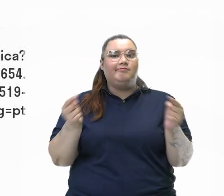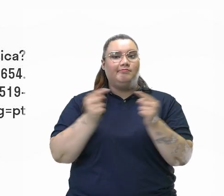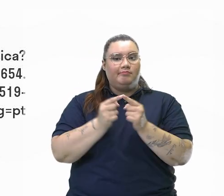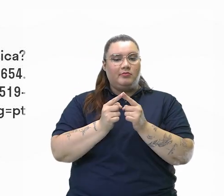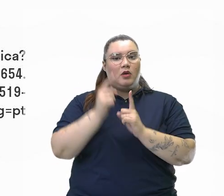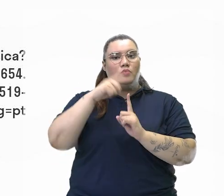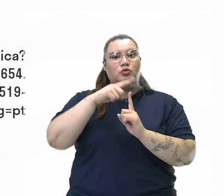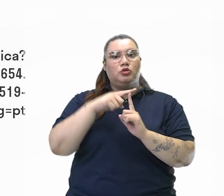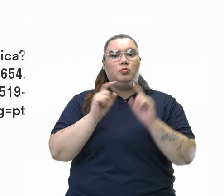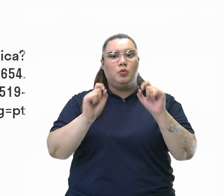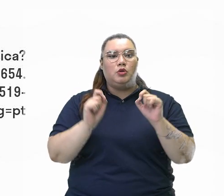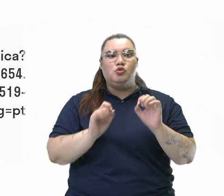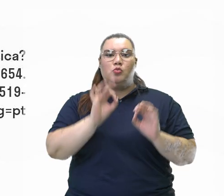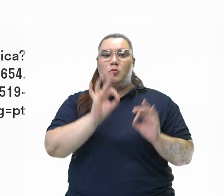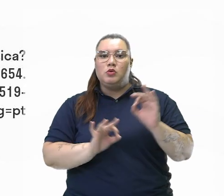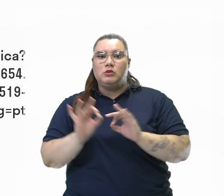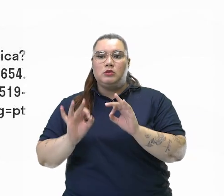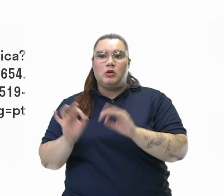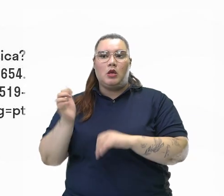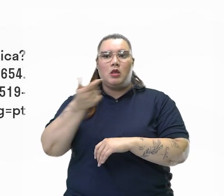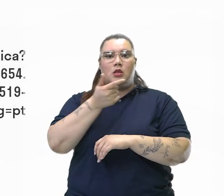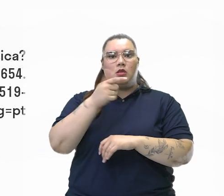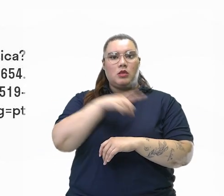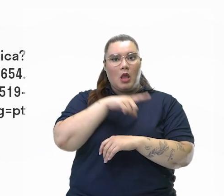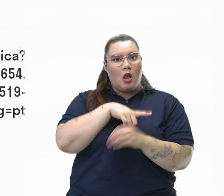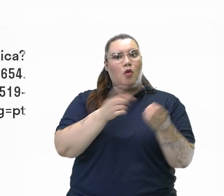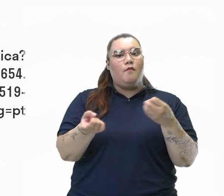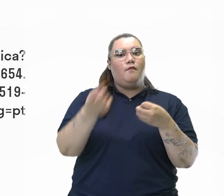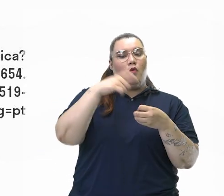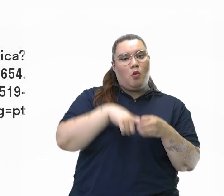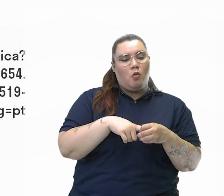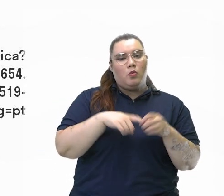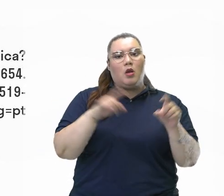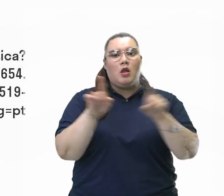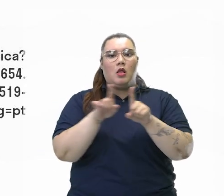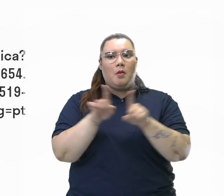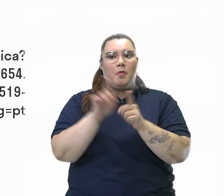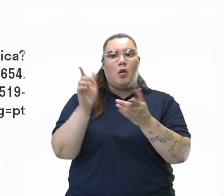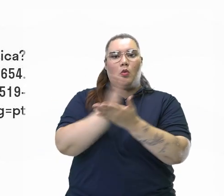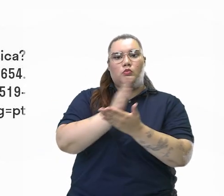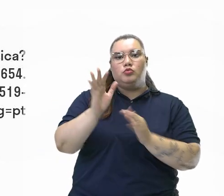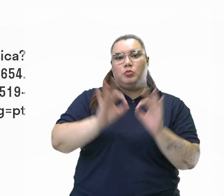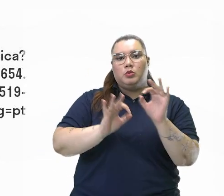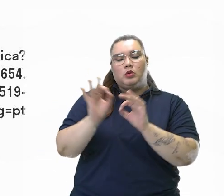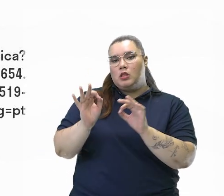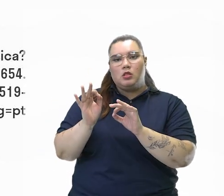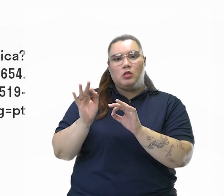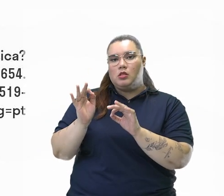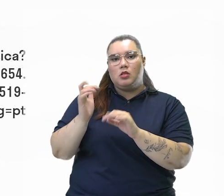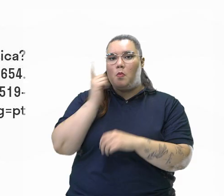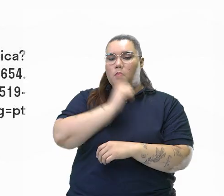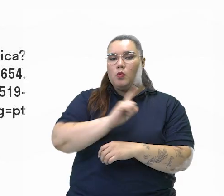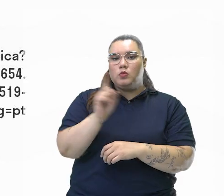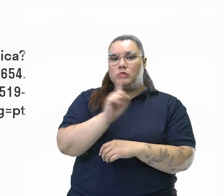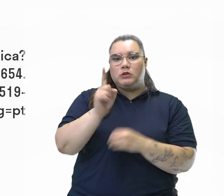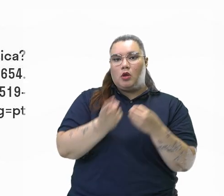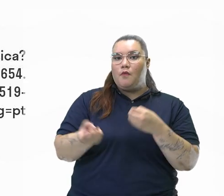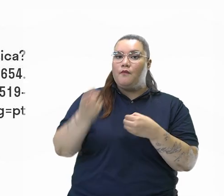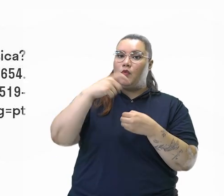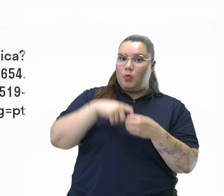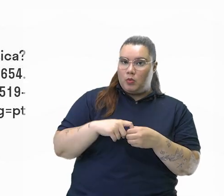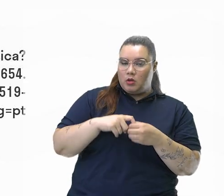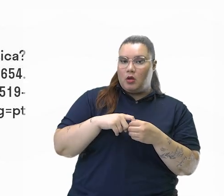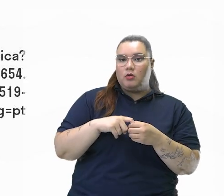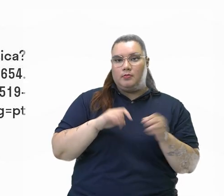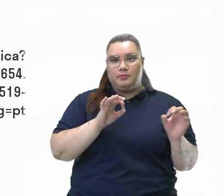questão da irreversibilidade ou da reversibilidade de processos. Alguns podem ser reversíveis,